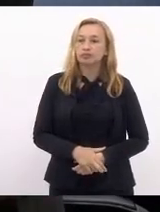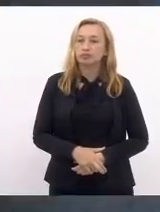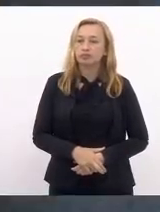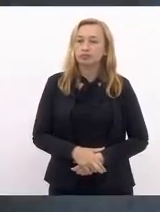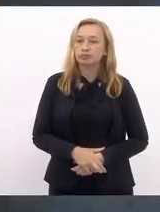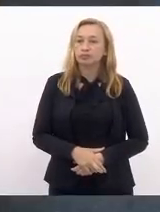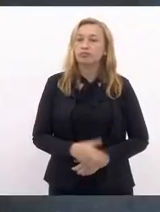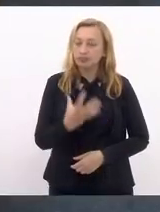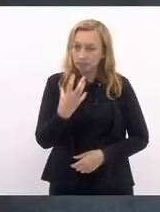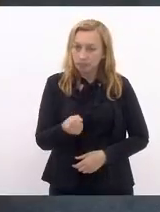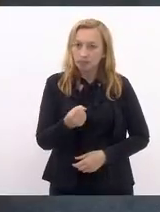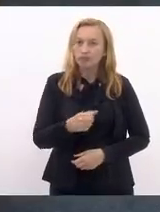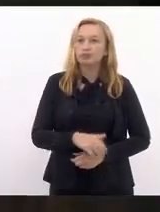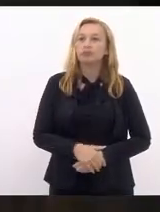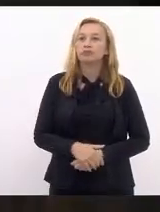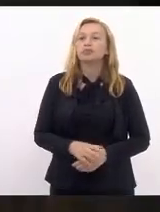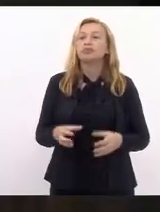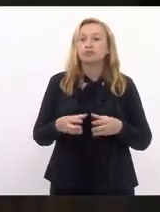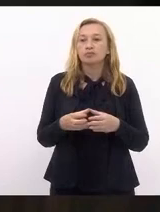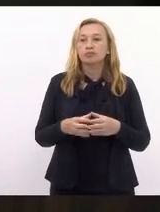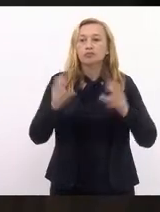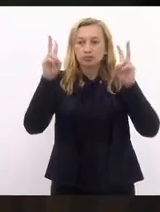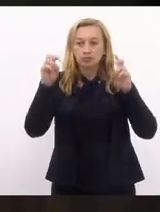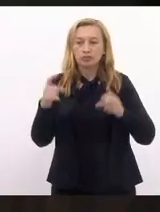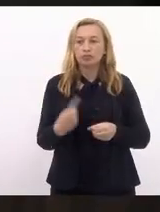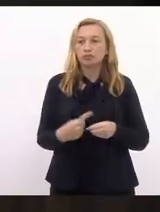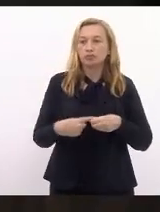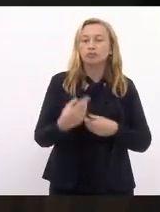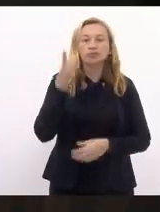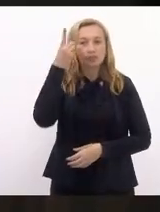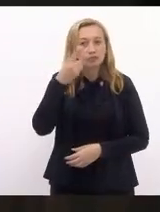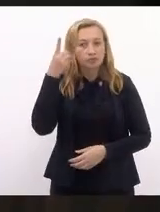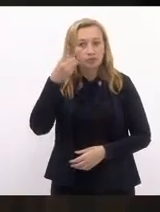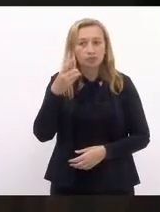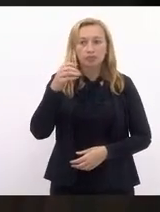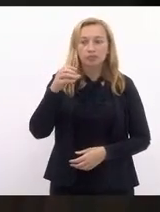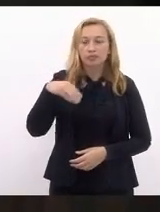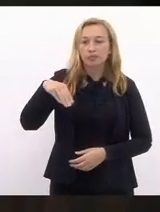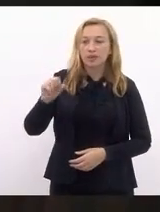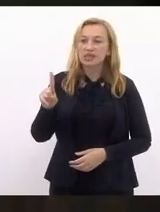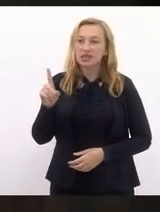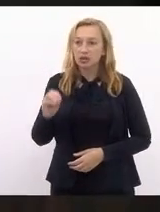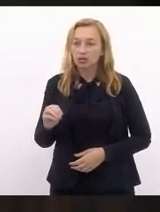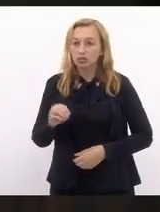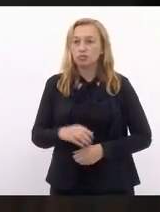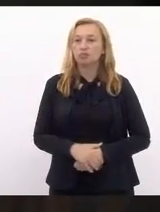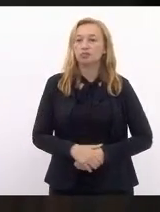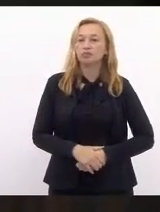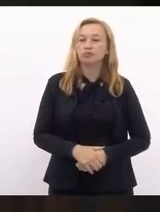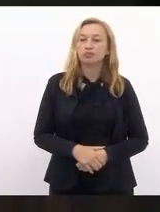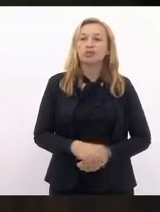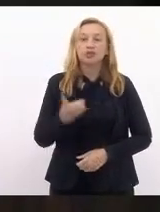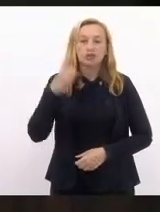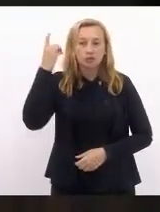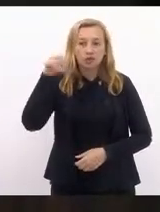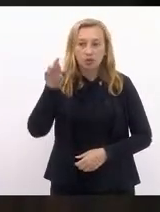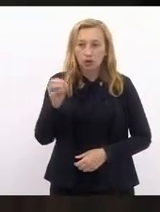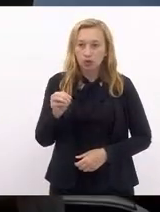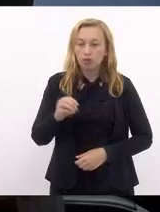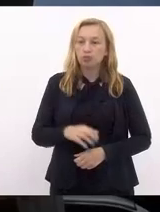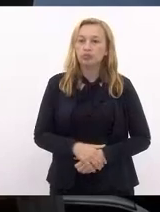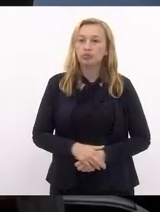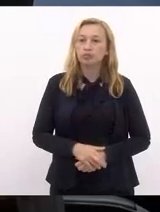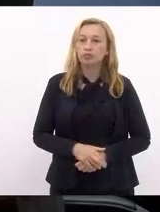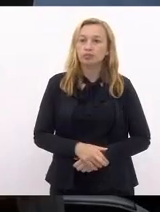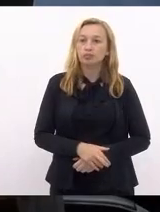e o parecer é favorável da comissão de assuntos municipais e pintado Carlos Macedo Carlos Macedo que tá de Eurico Júnior